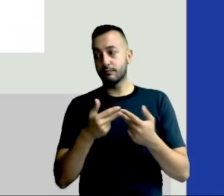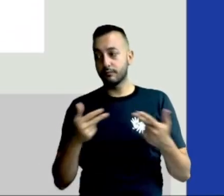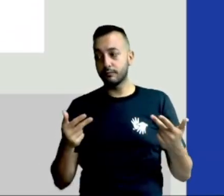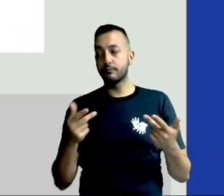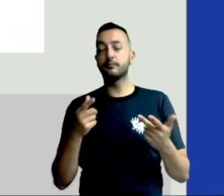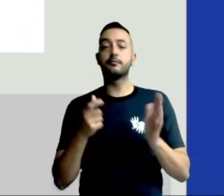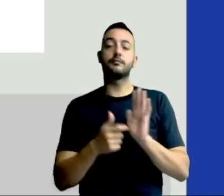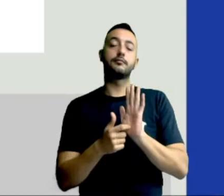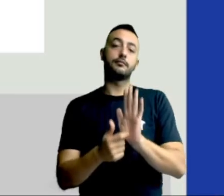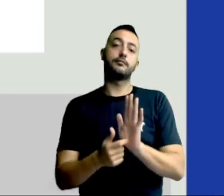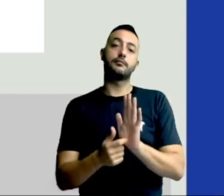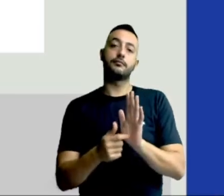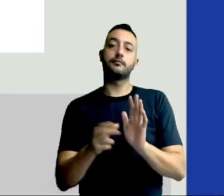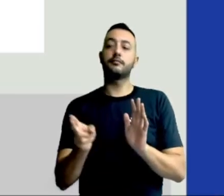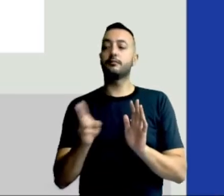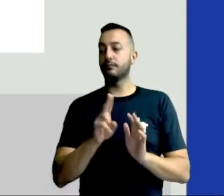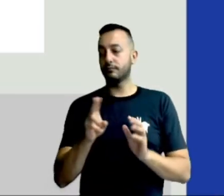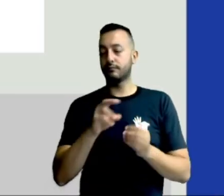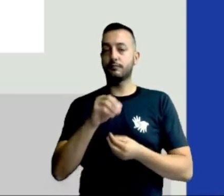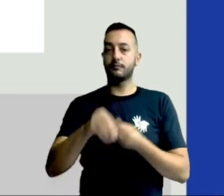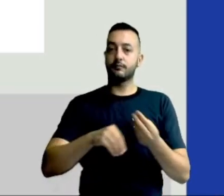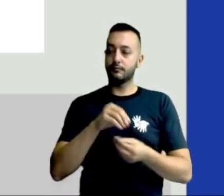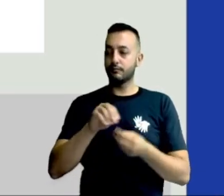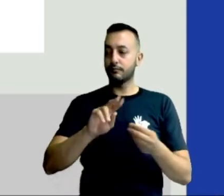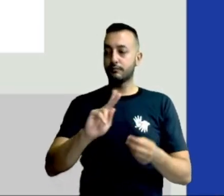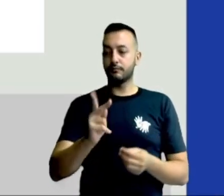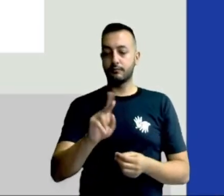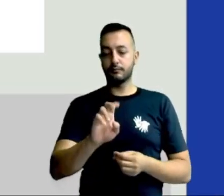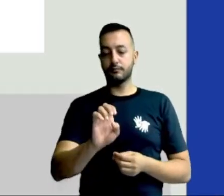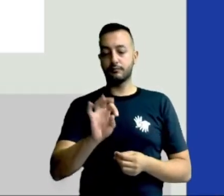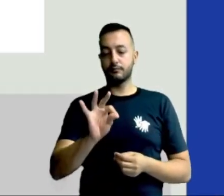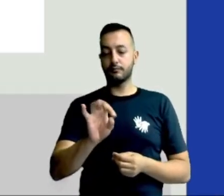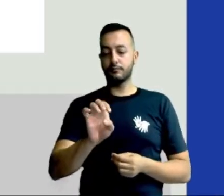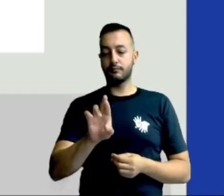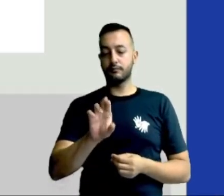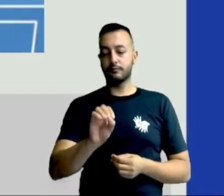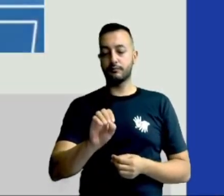amostras daquilo que chamamos de misturas heterogêneas.